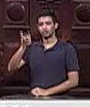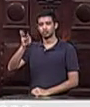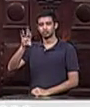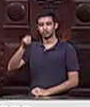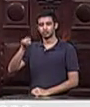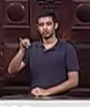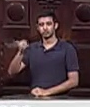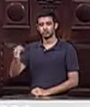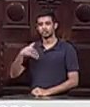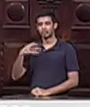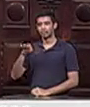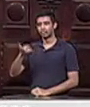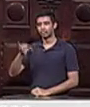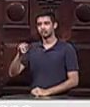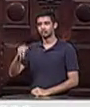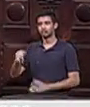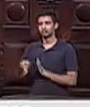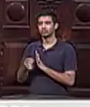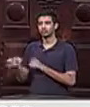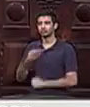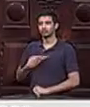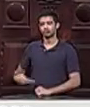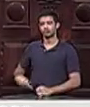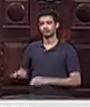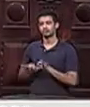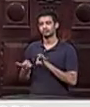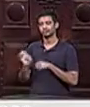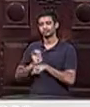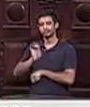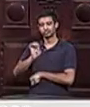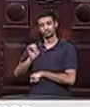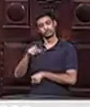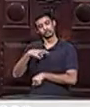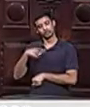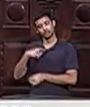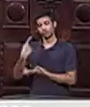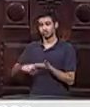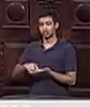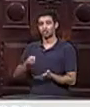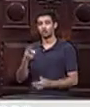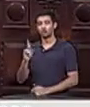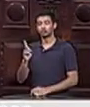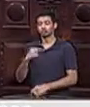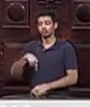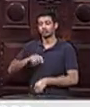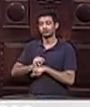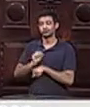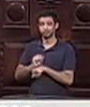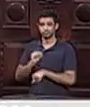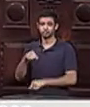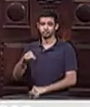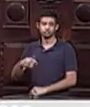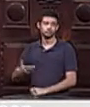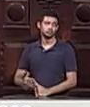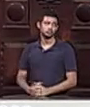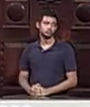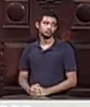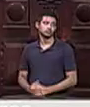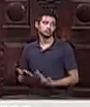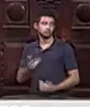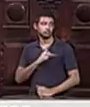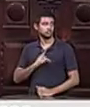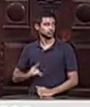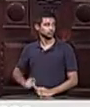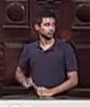está predisposta a derrubar o veto, como outras bancadas, ou não. Esperamos que esteja. Senhor presidente, eu também me